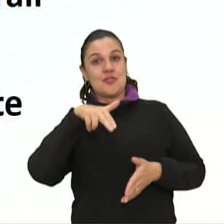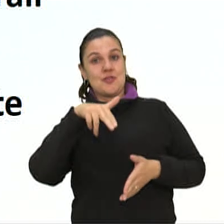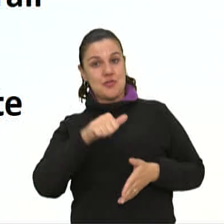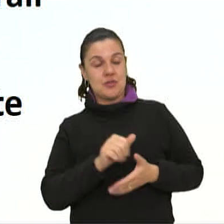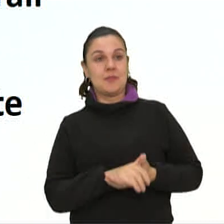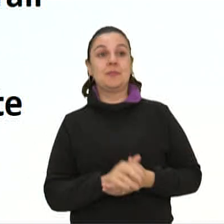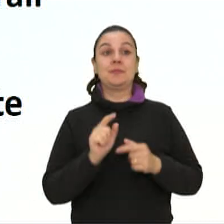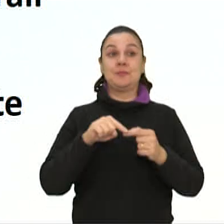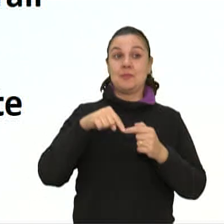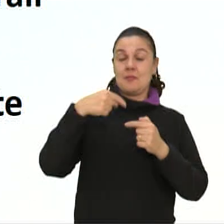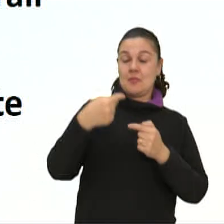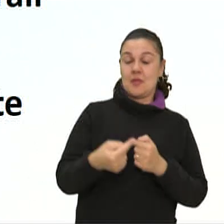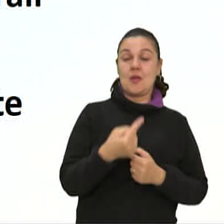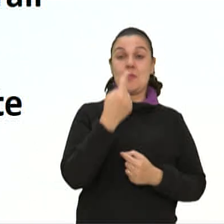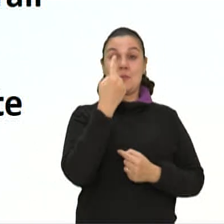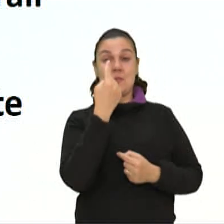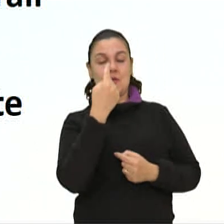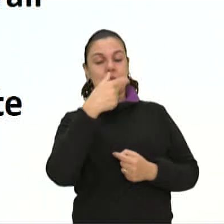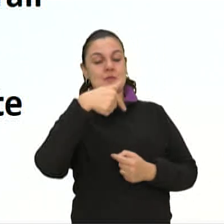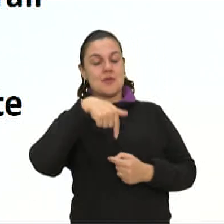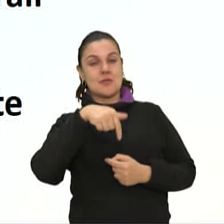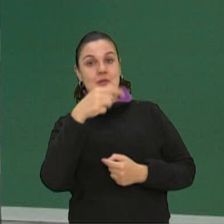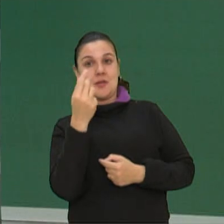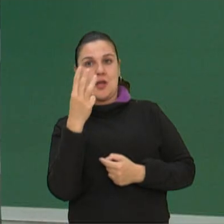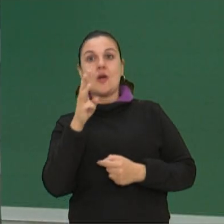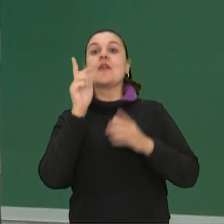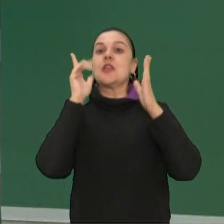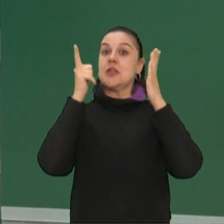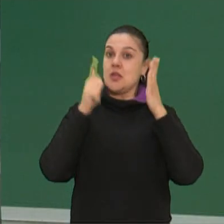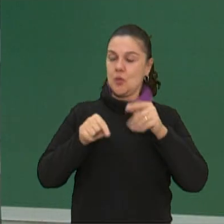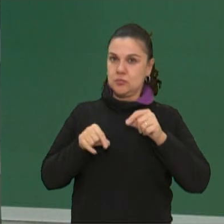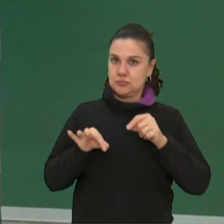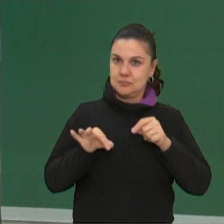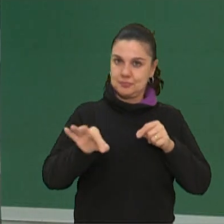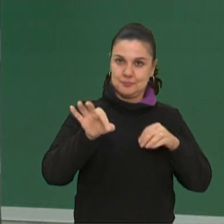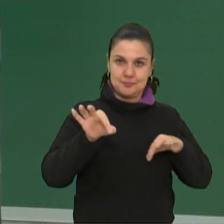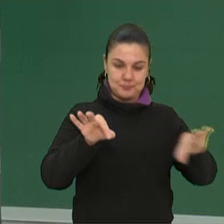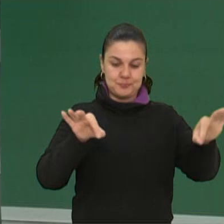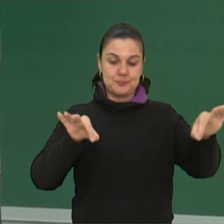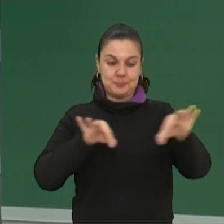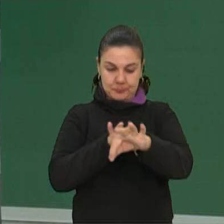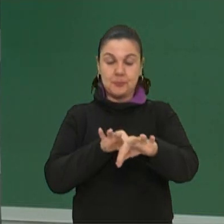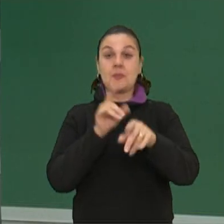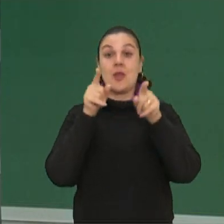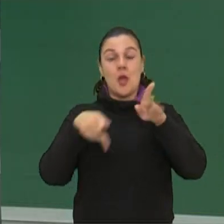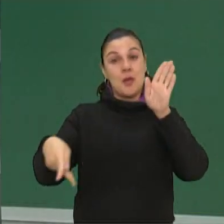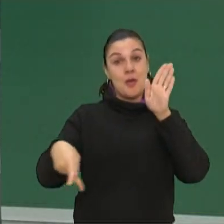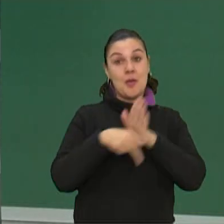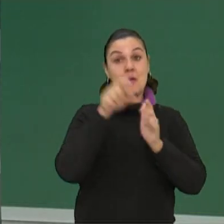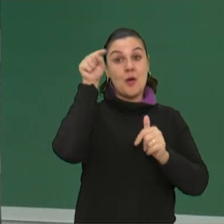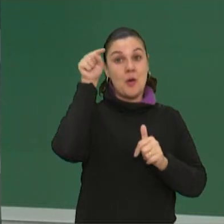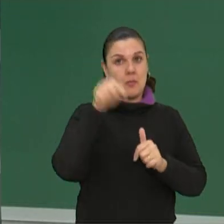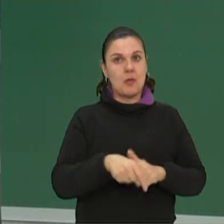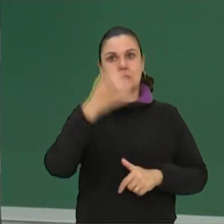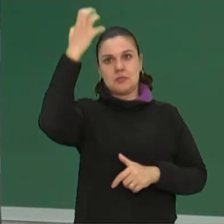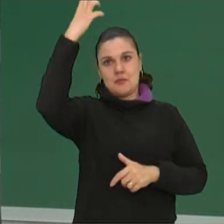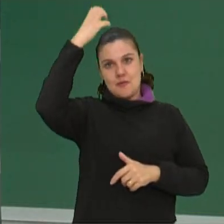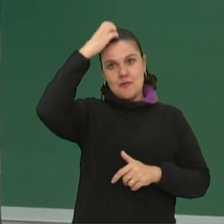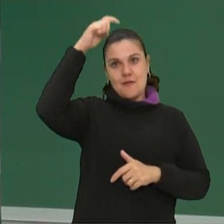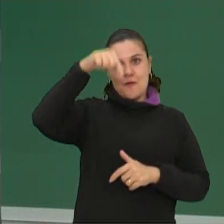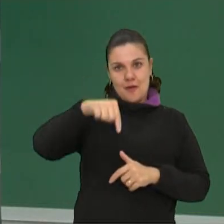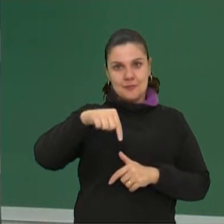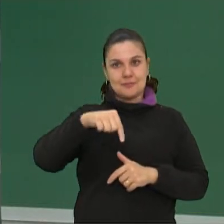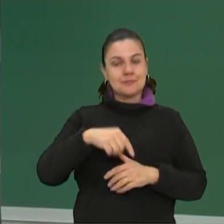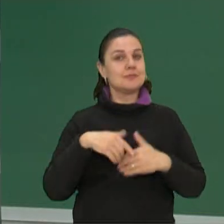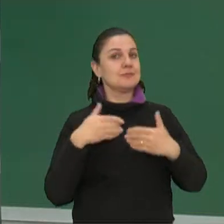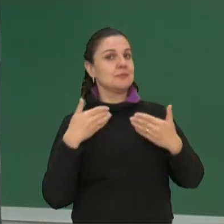logo depois, a área foi demarcada e declarada propriedade real. Ou